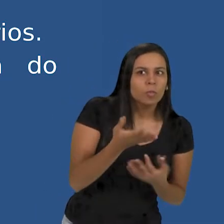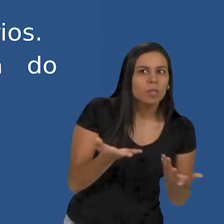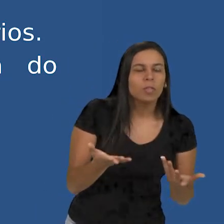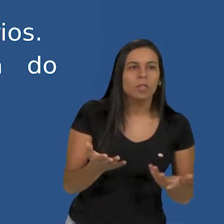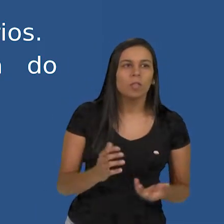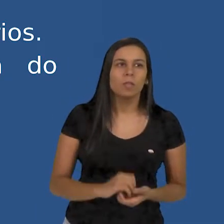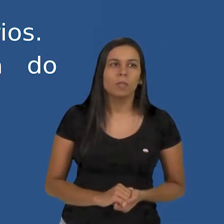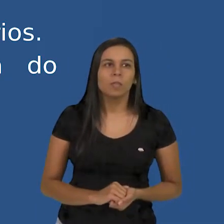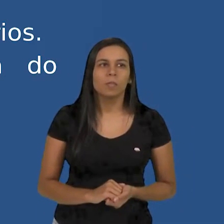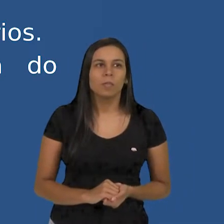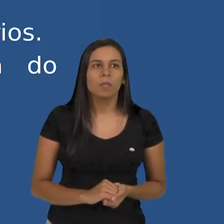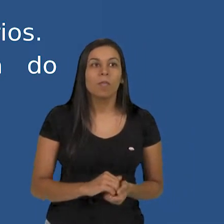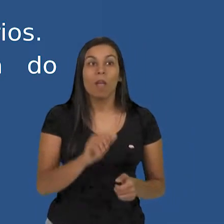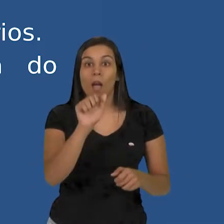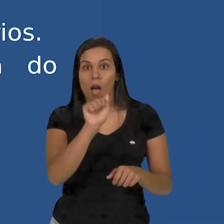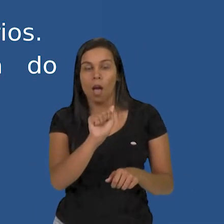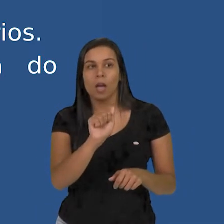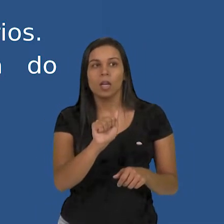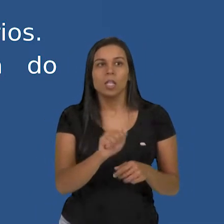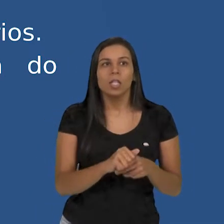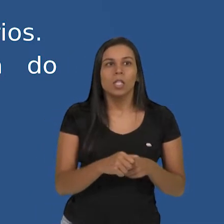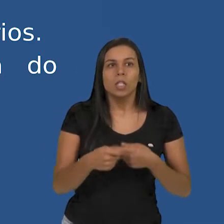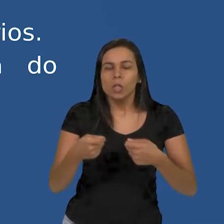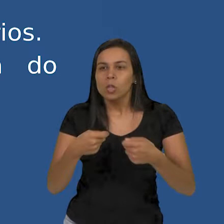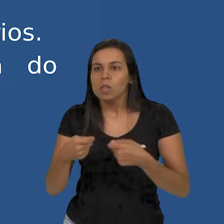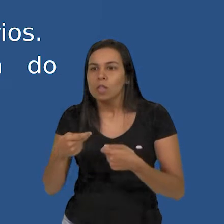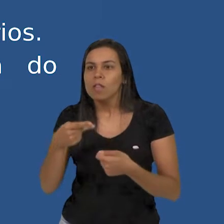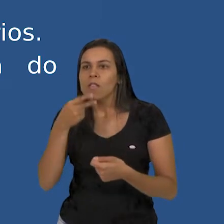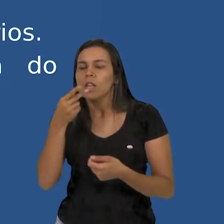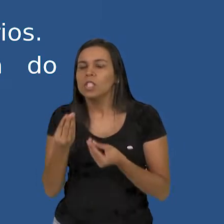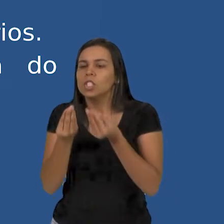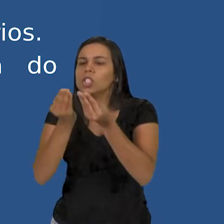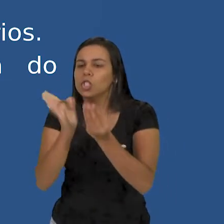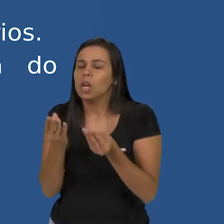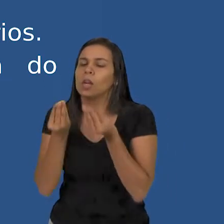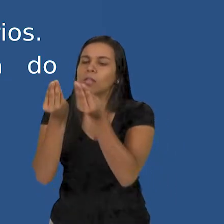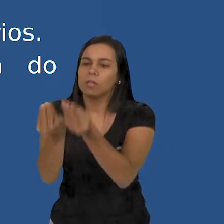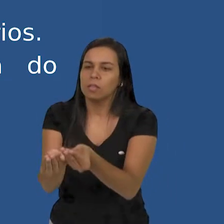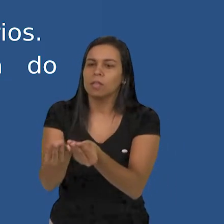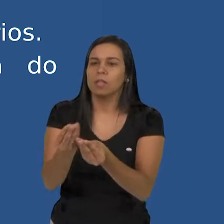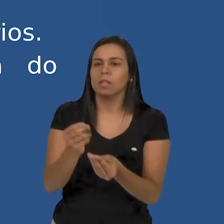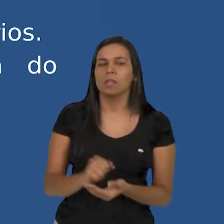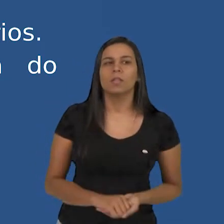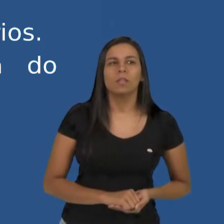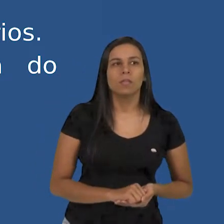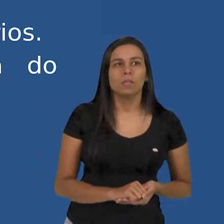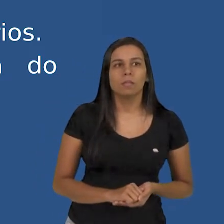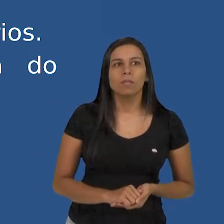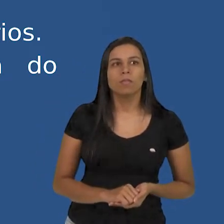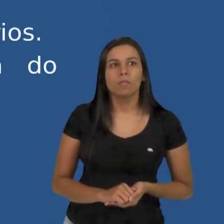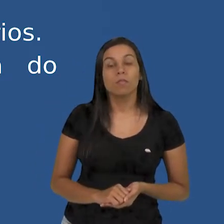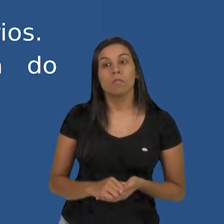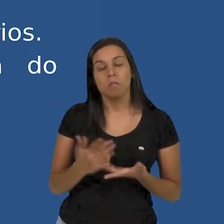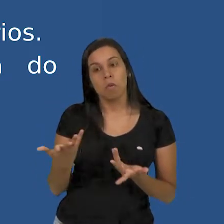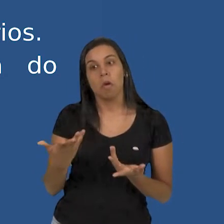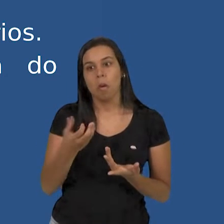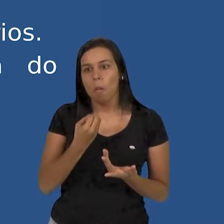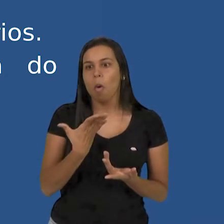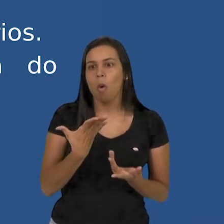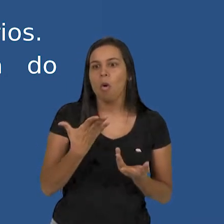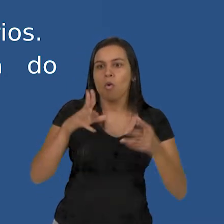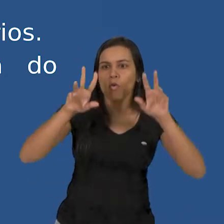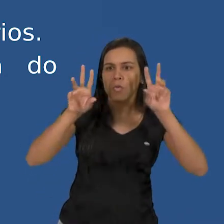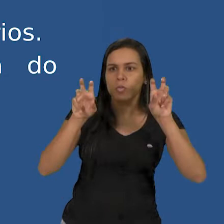discutir sobre o conteúdo do seu trabalho já entregue, né? Já entregue, mostra aqui. Elogiar o tema proposto pelo relatório